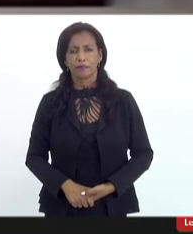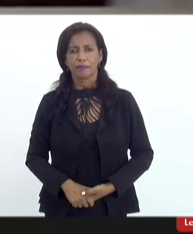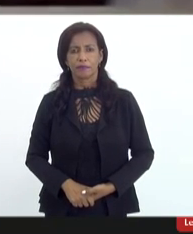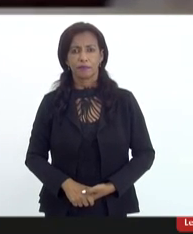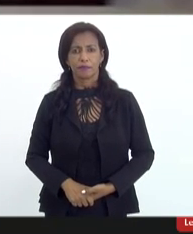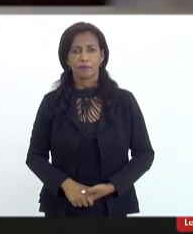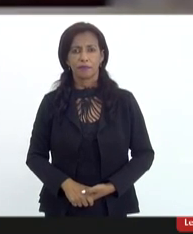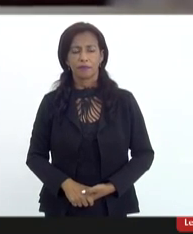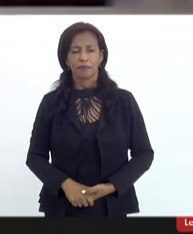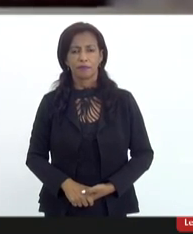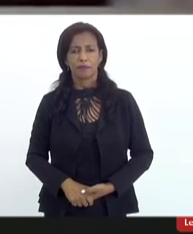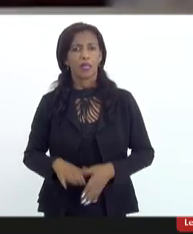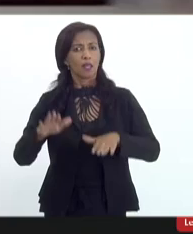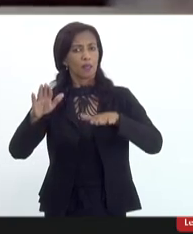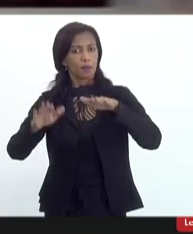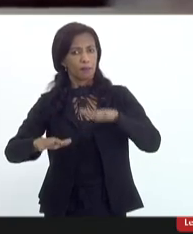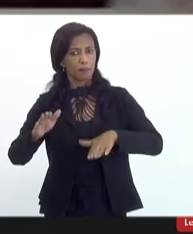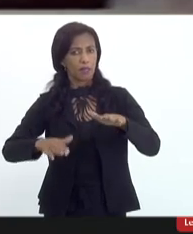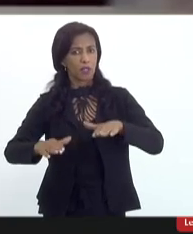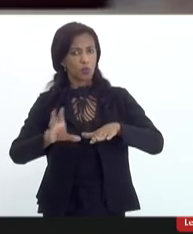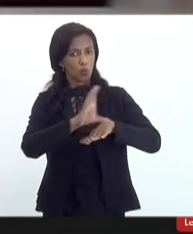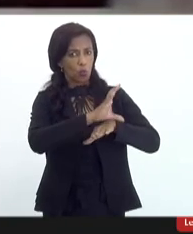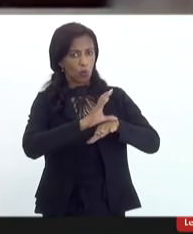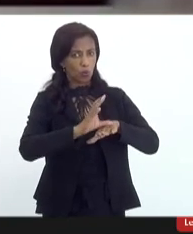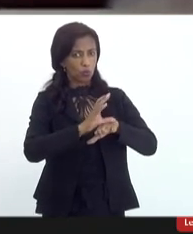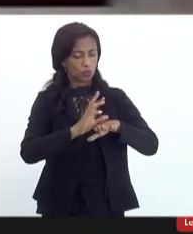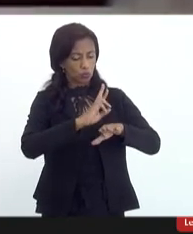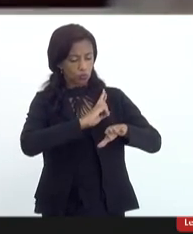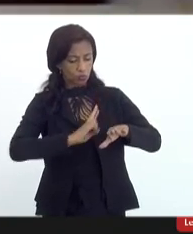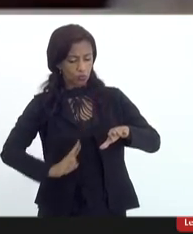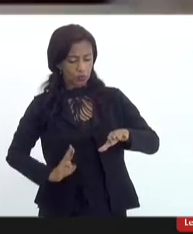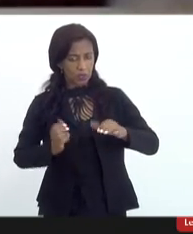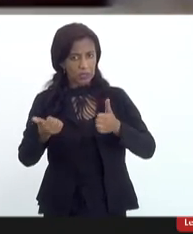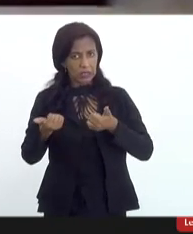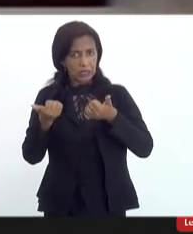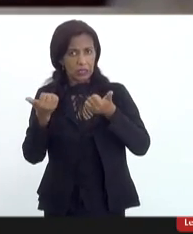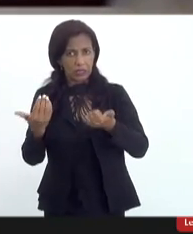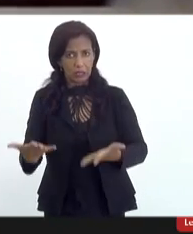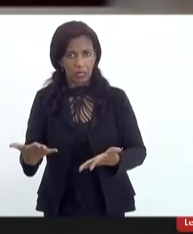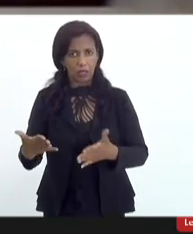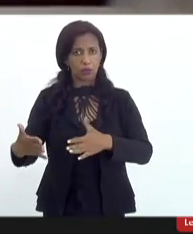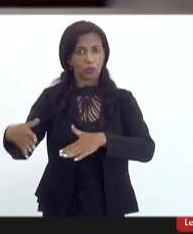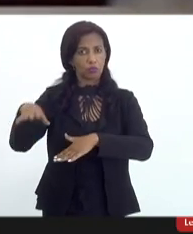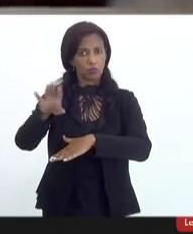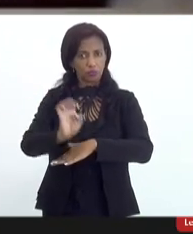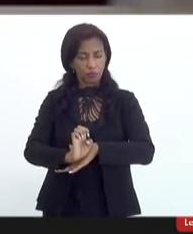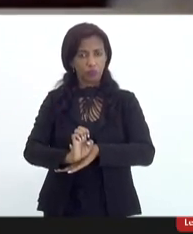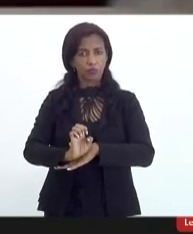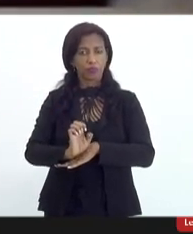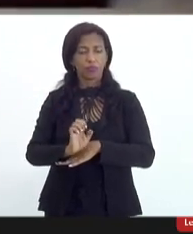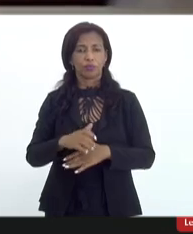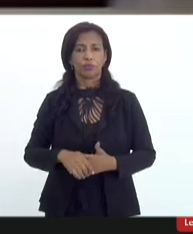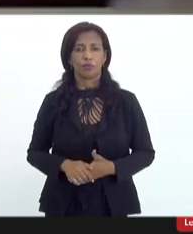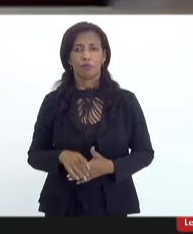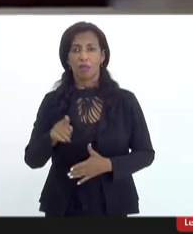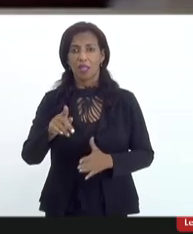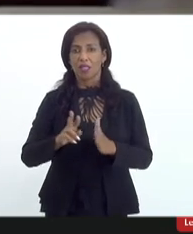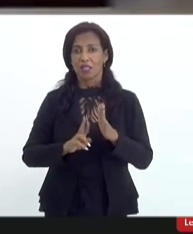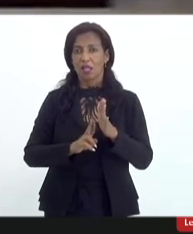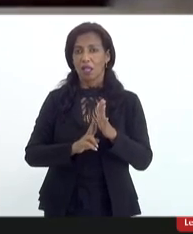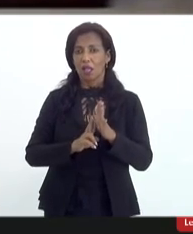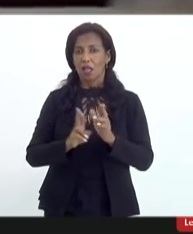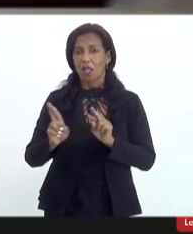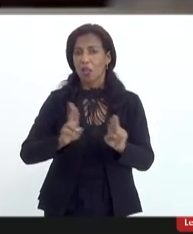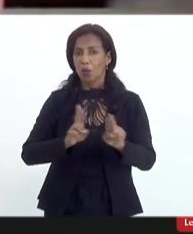Apesar da primeira Constituição Republicana ter trazido ou instituído a laicidade do Estado, essa regulação